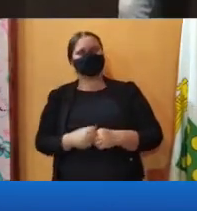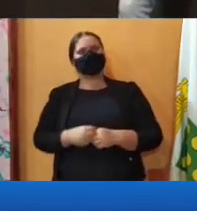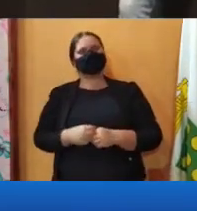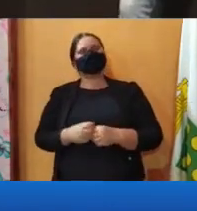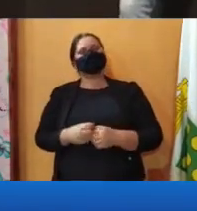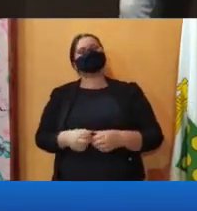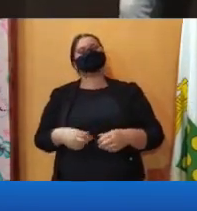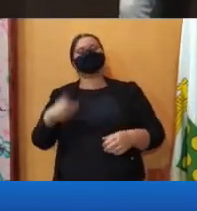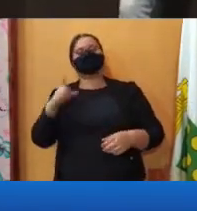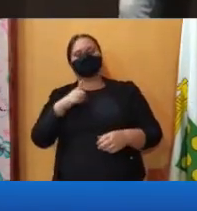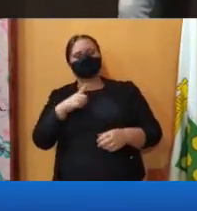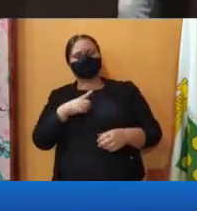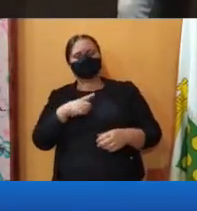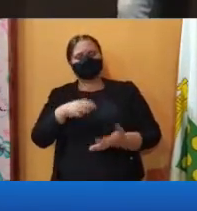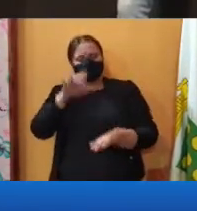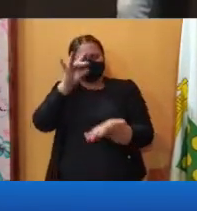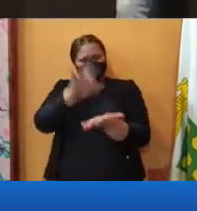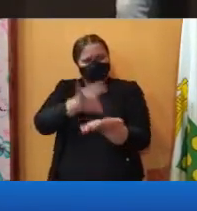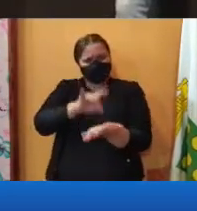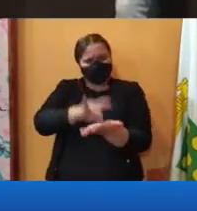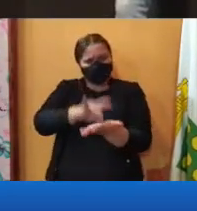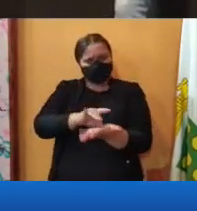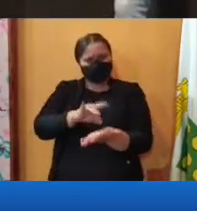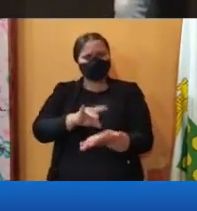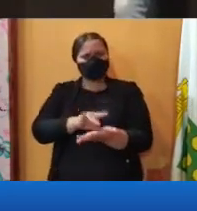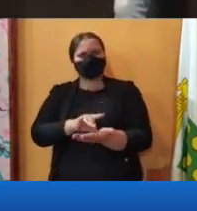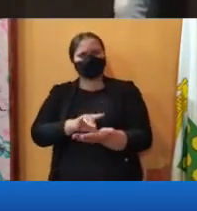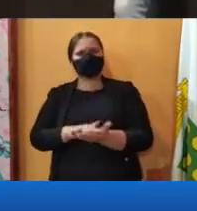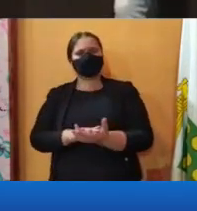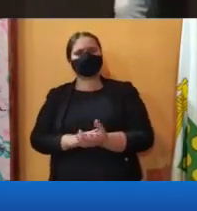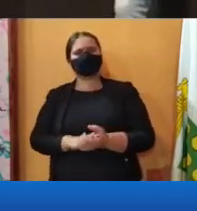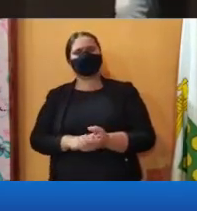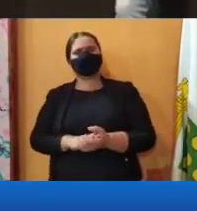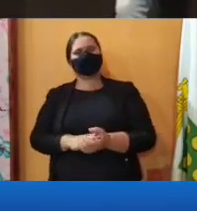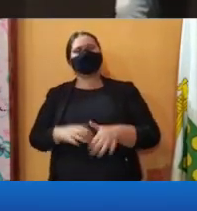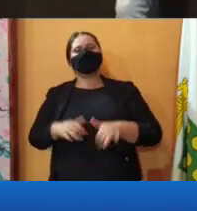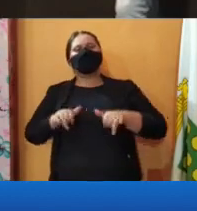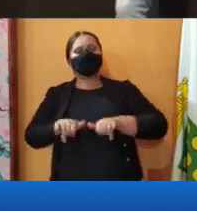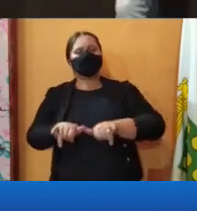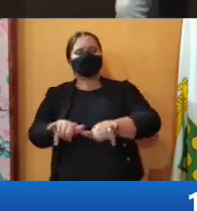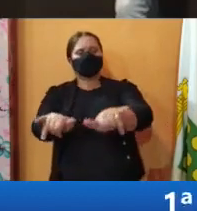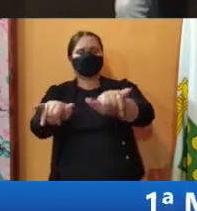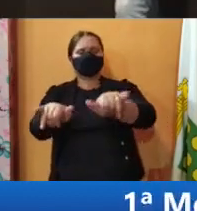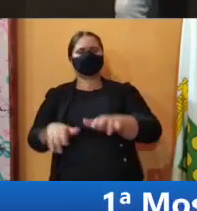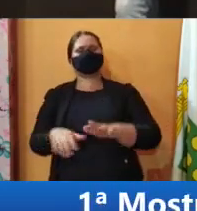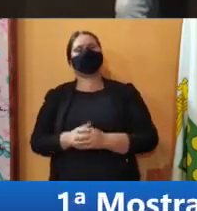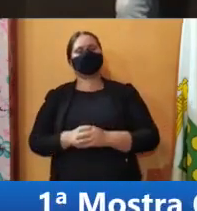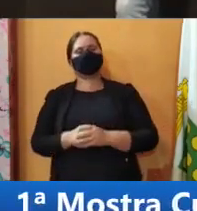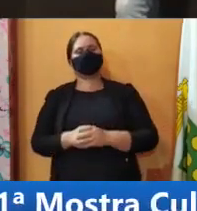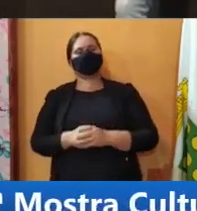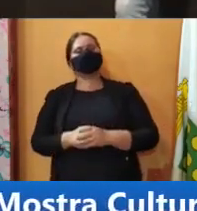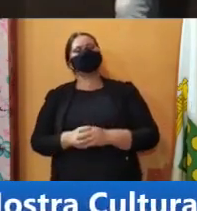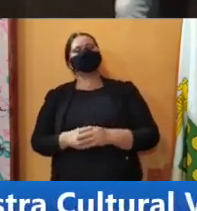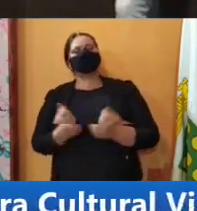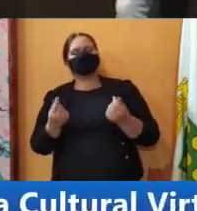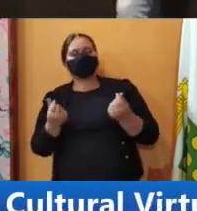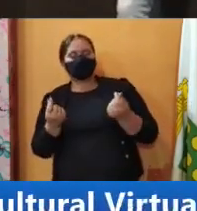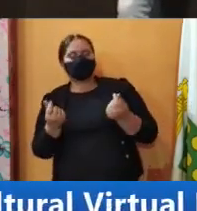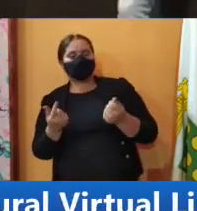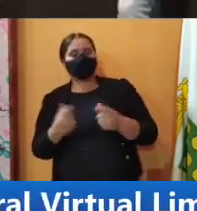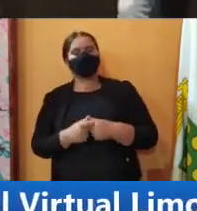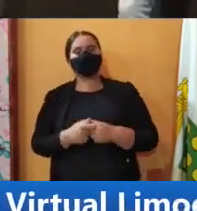restabelecer, requalificação do mercado público, de verdade, como mercado comercial e um